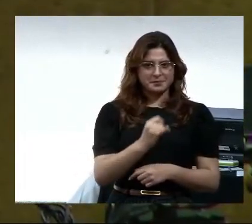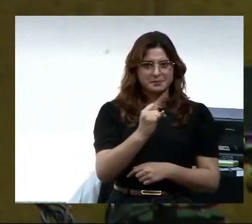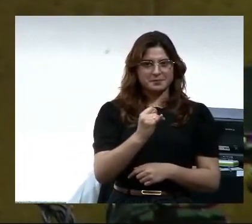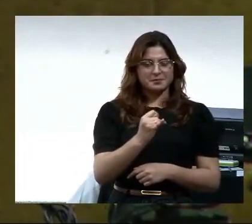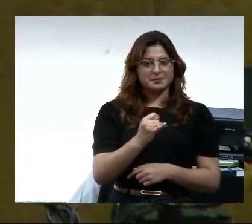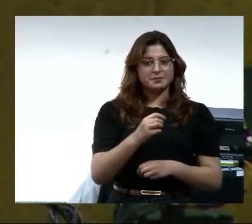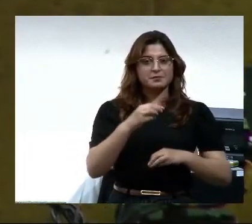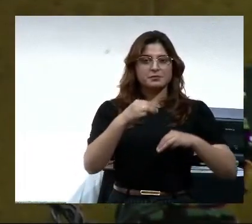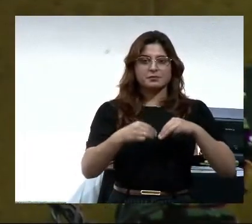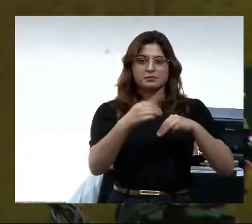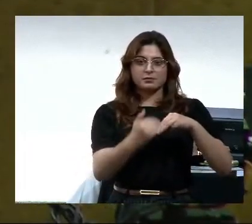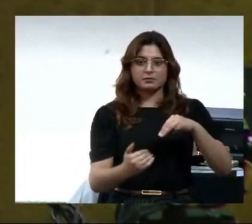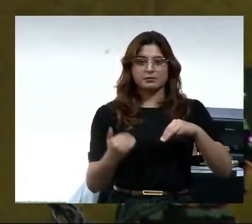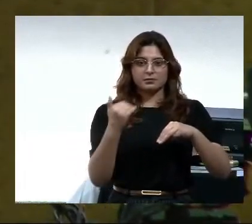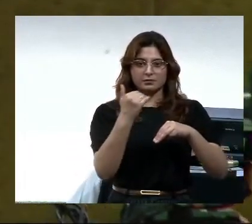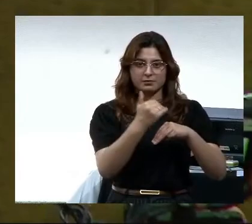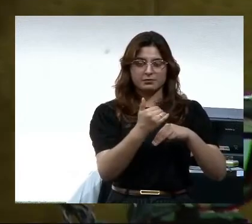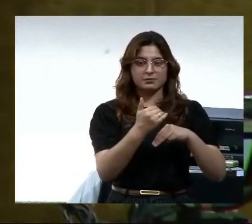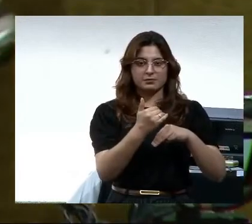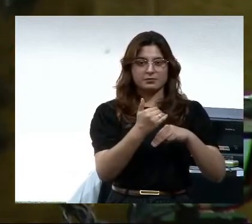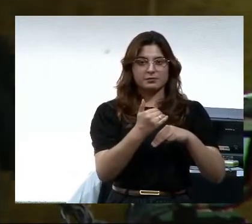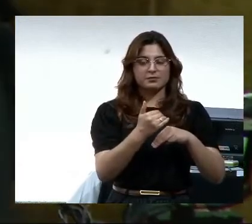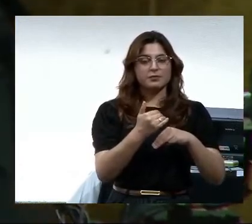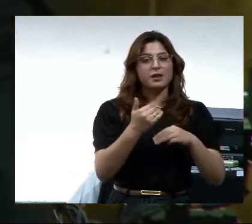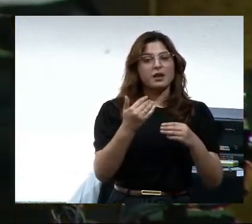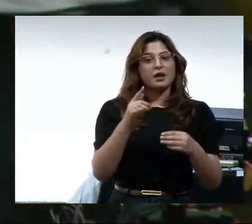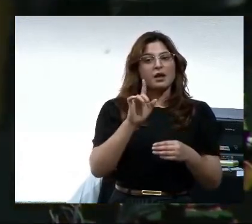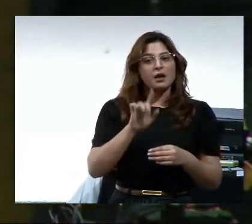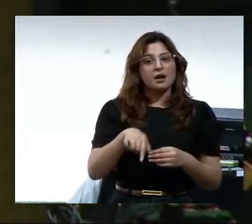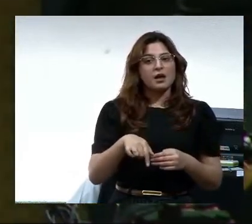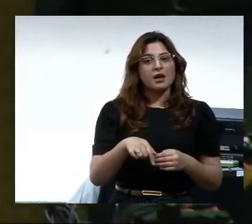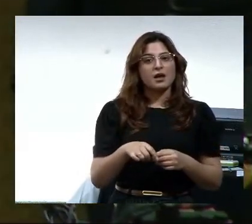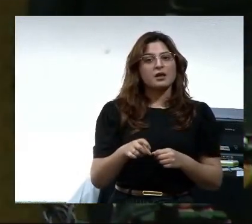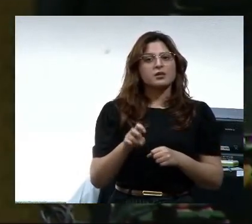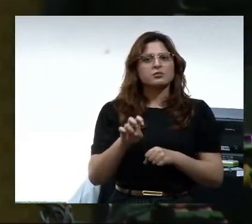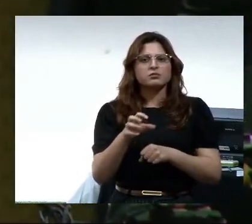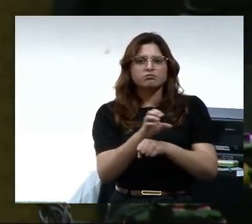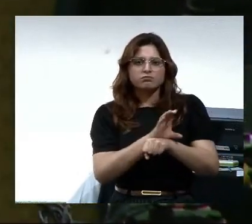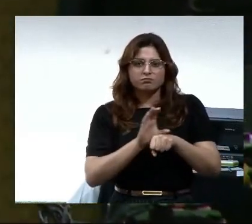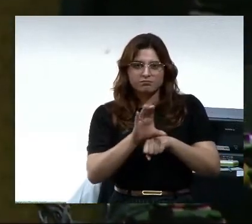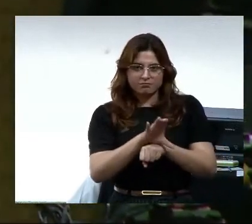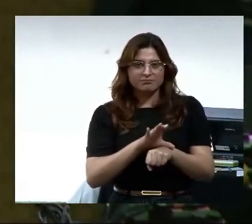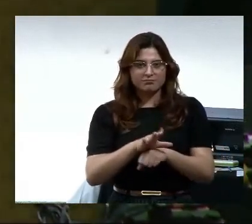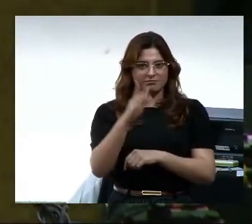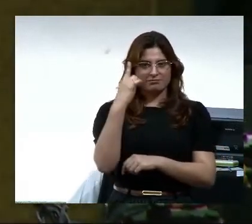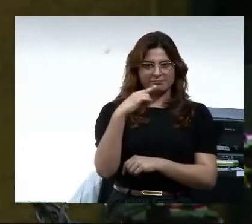um ministro que é fruto do 5º Constitucional da Advocacia,